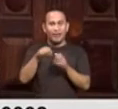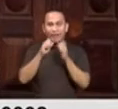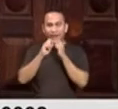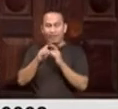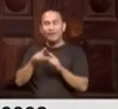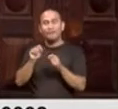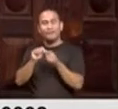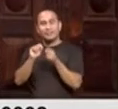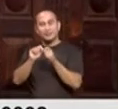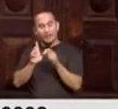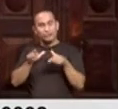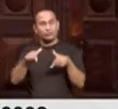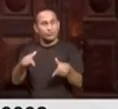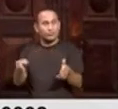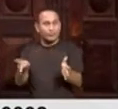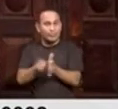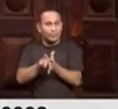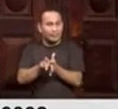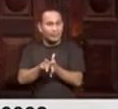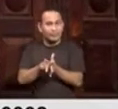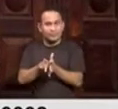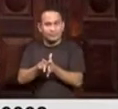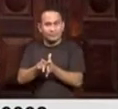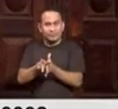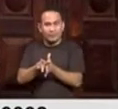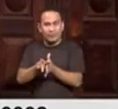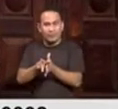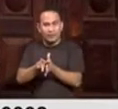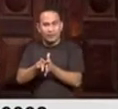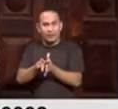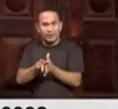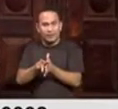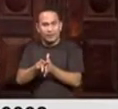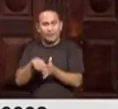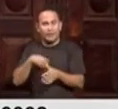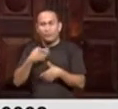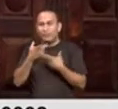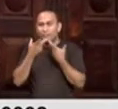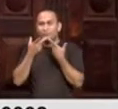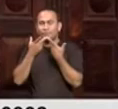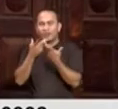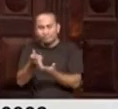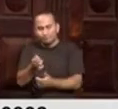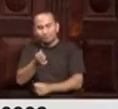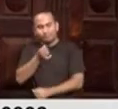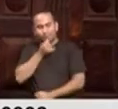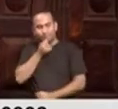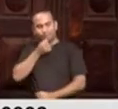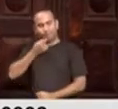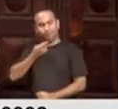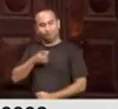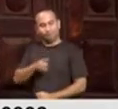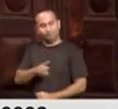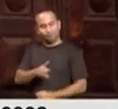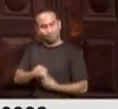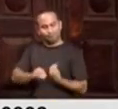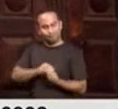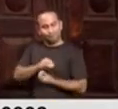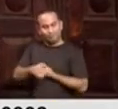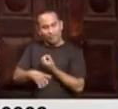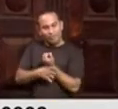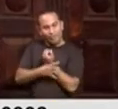papel. Há uma relação direta. E eu quero lamentar profundamente que dentro da margem de